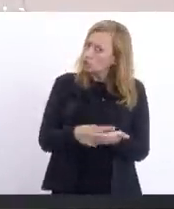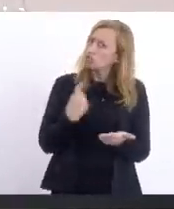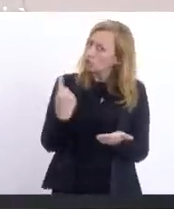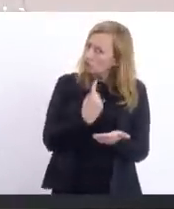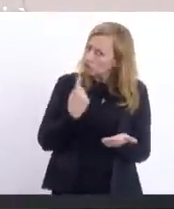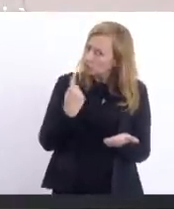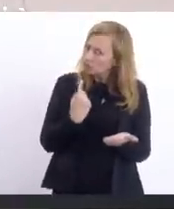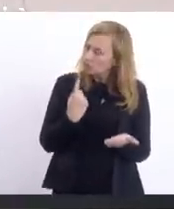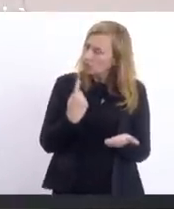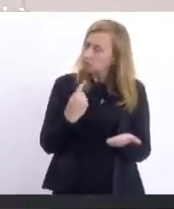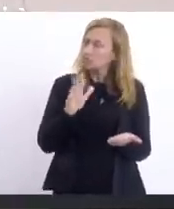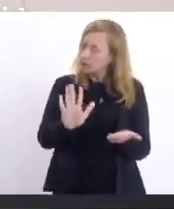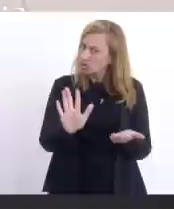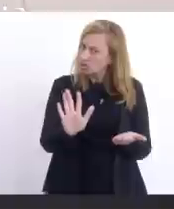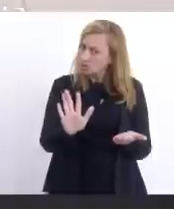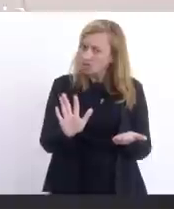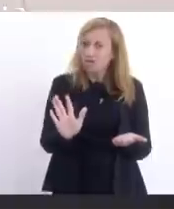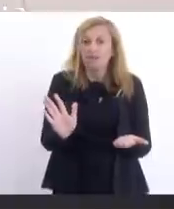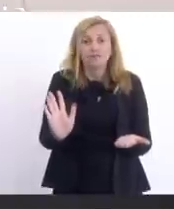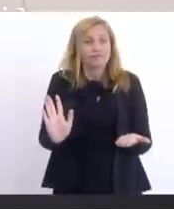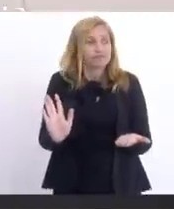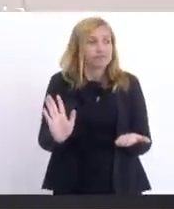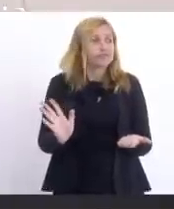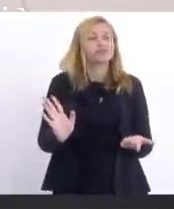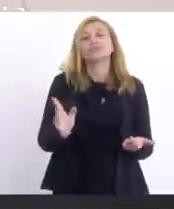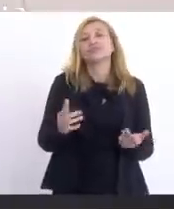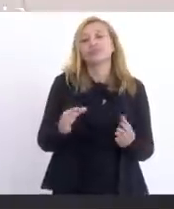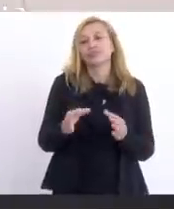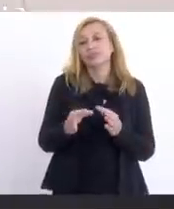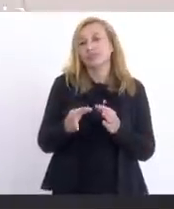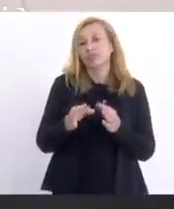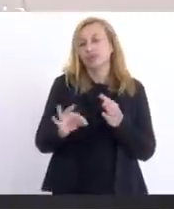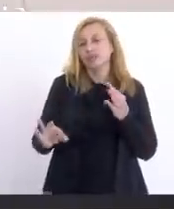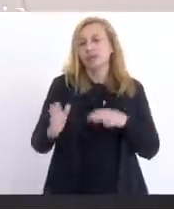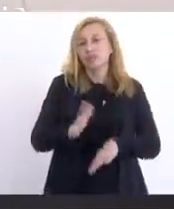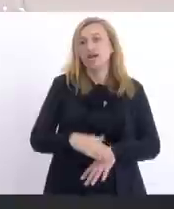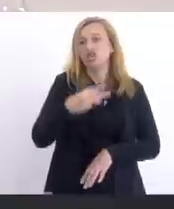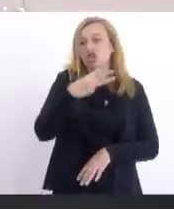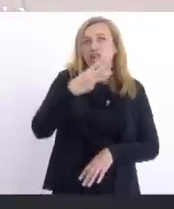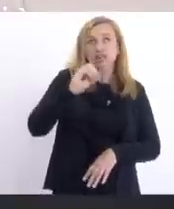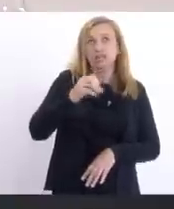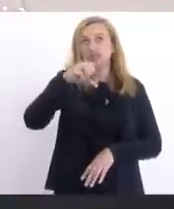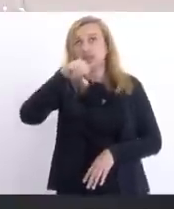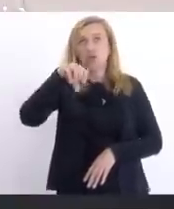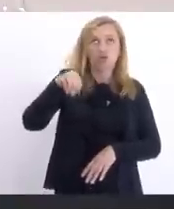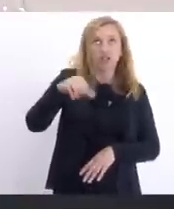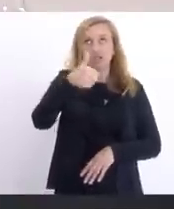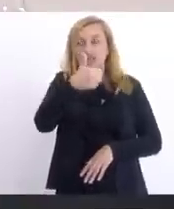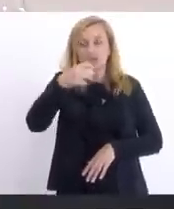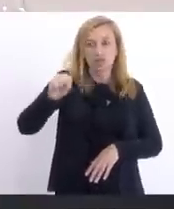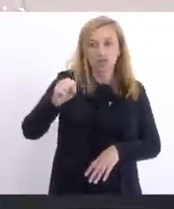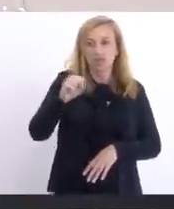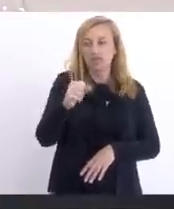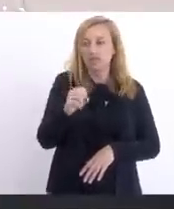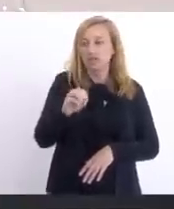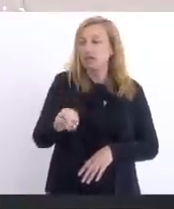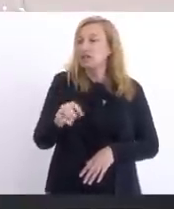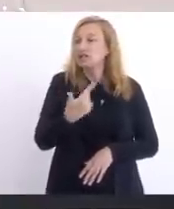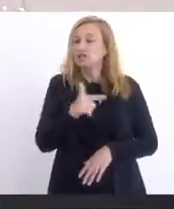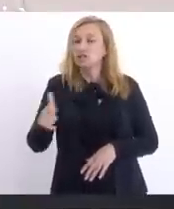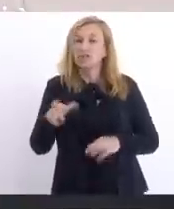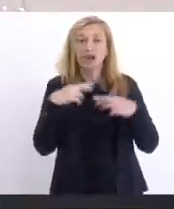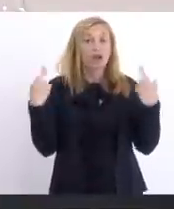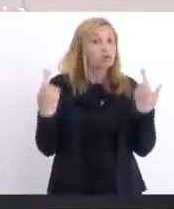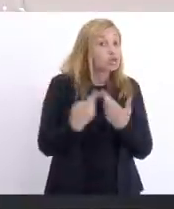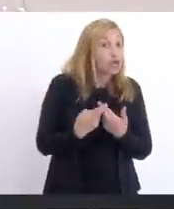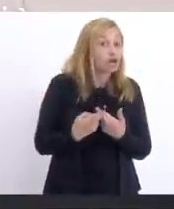fizemos. Mas deixa não adianta também estender por mais 30, 90, 180, se não tivermos o dever de casa,